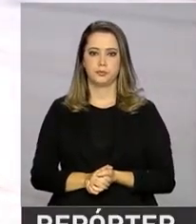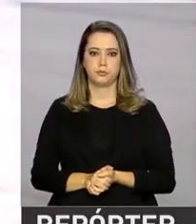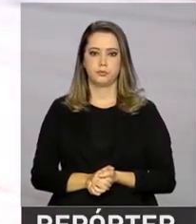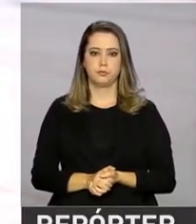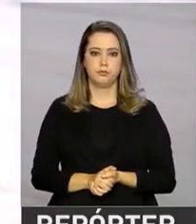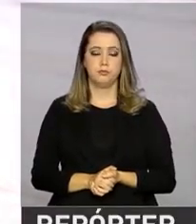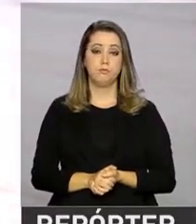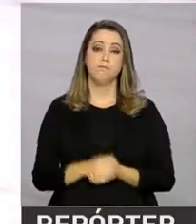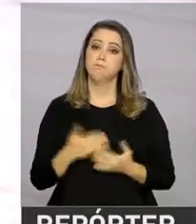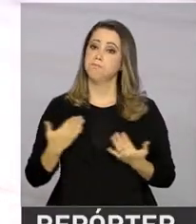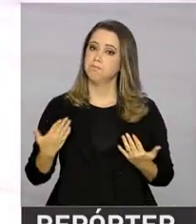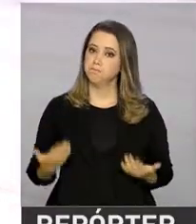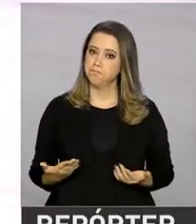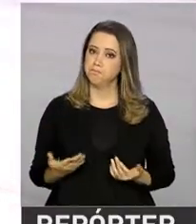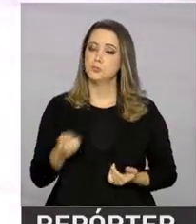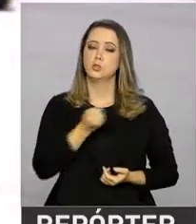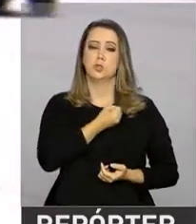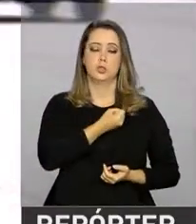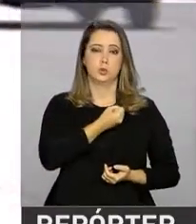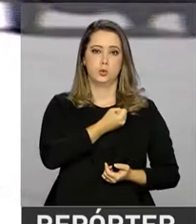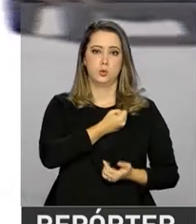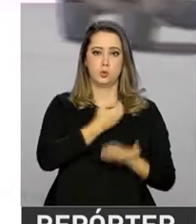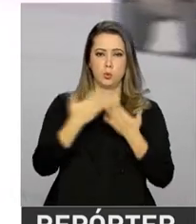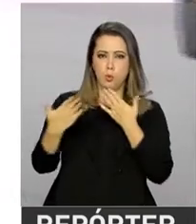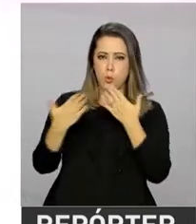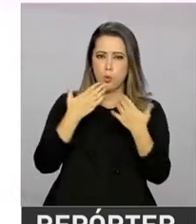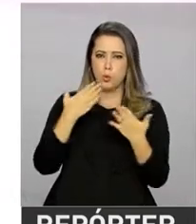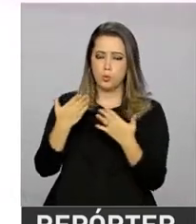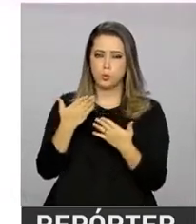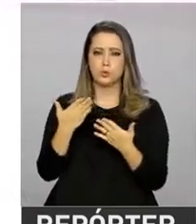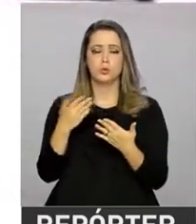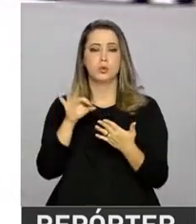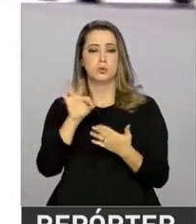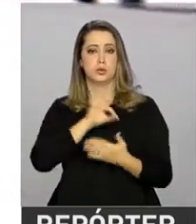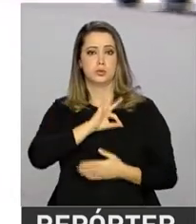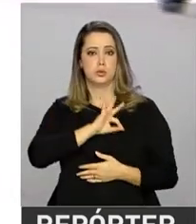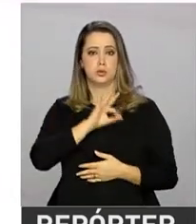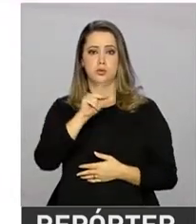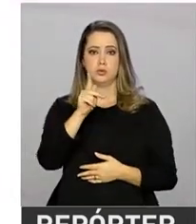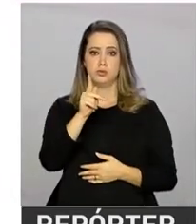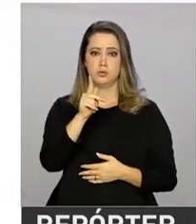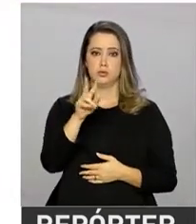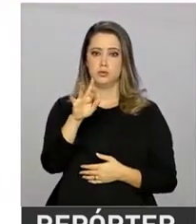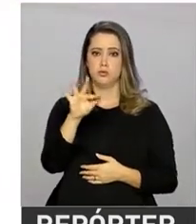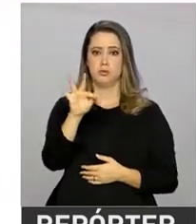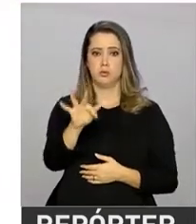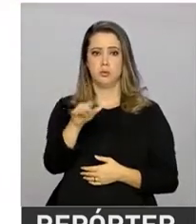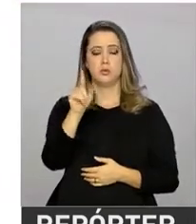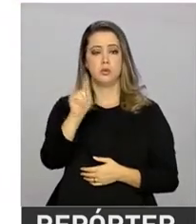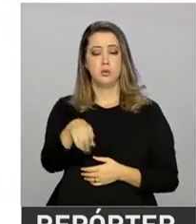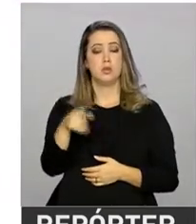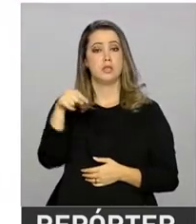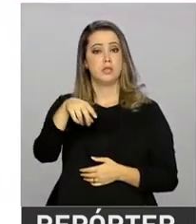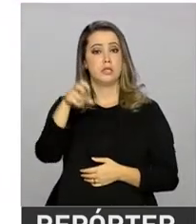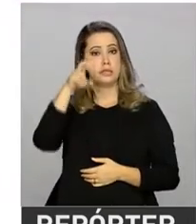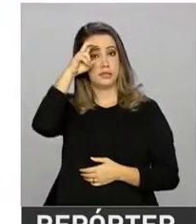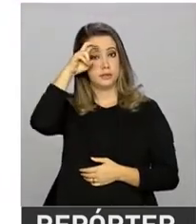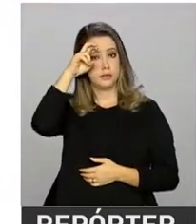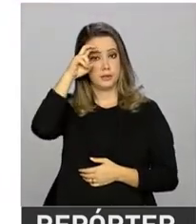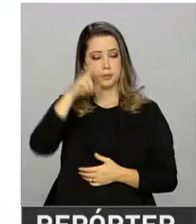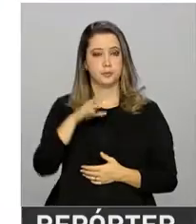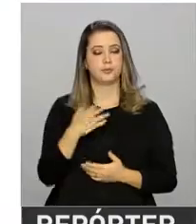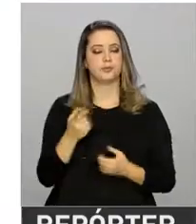lembrando que os números o balanço oficial divulgado pela polícia rodoviária federal vai ser nessa quinta